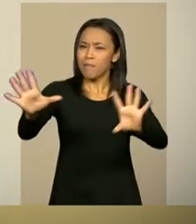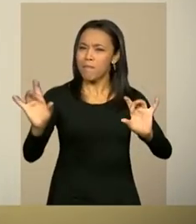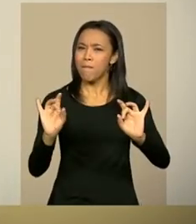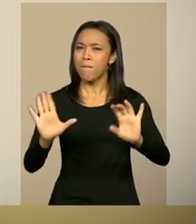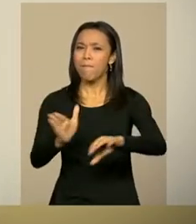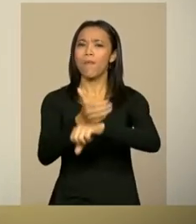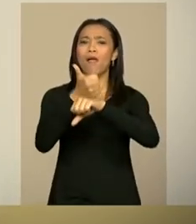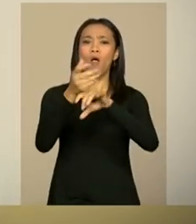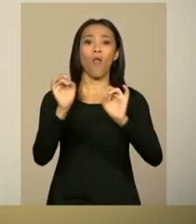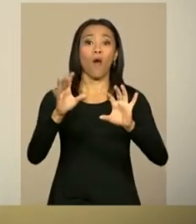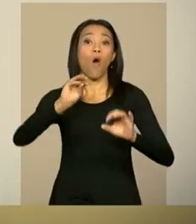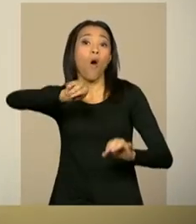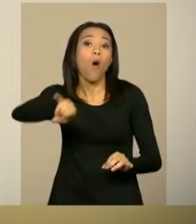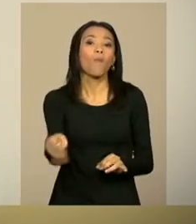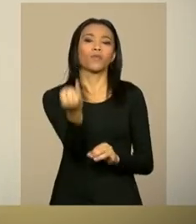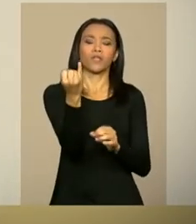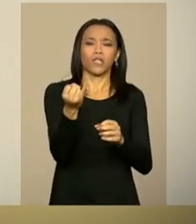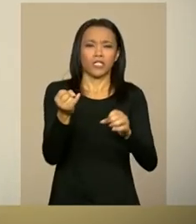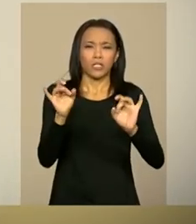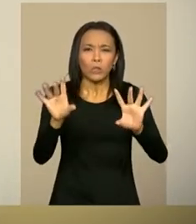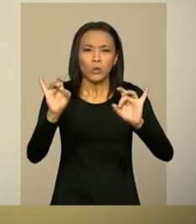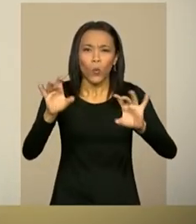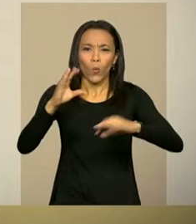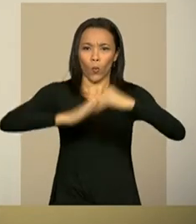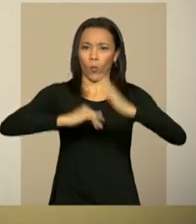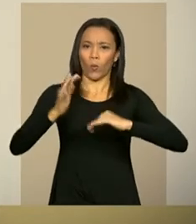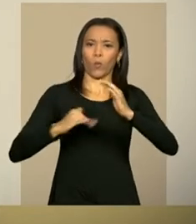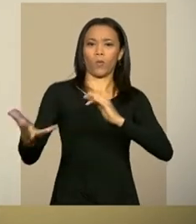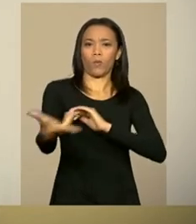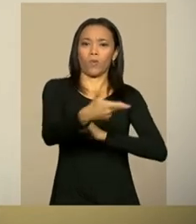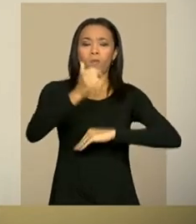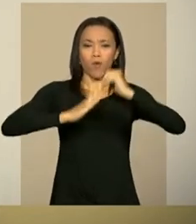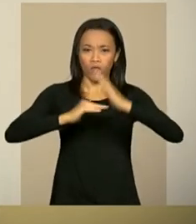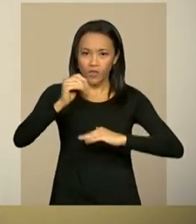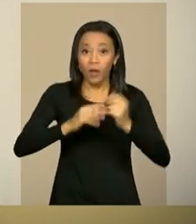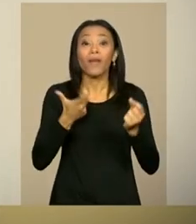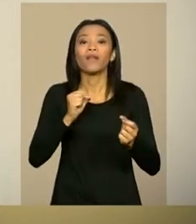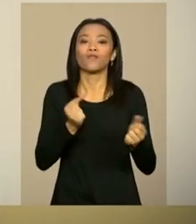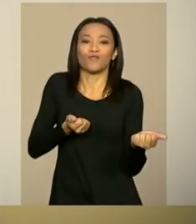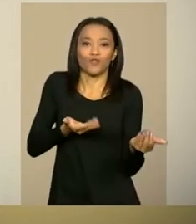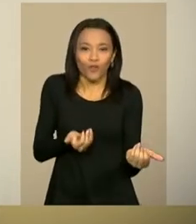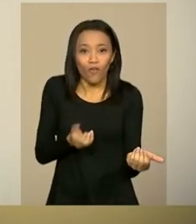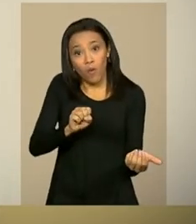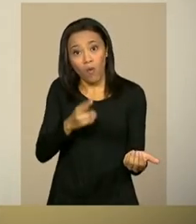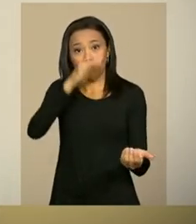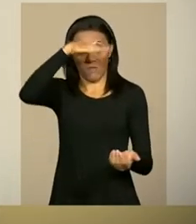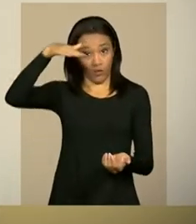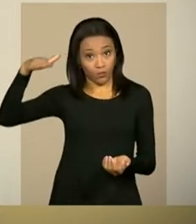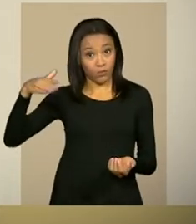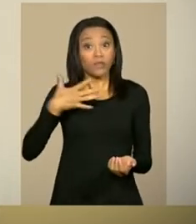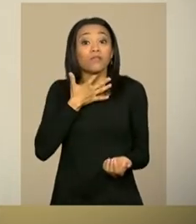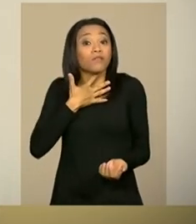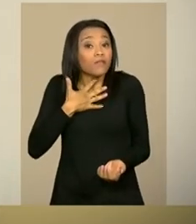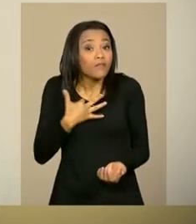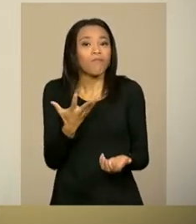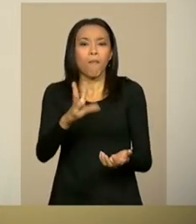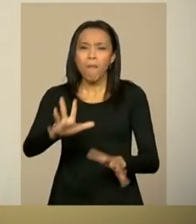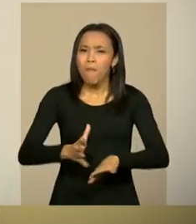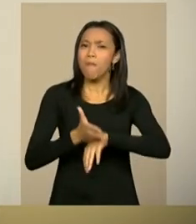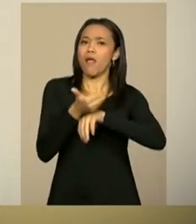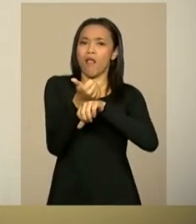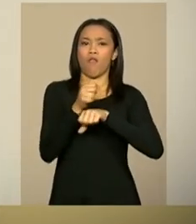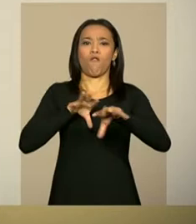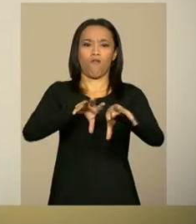oportunidades de qualificação profissional para jovem ou adulto que deseja uma melhor